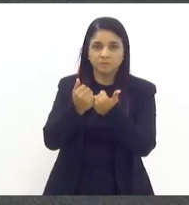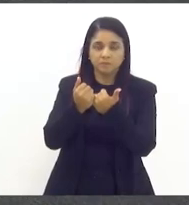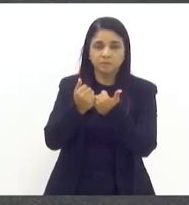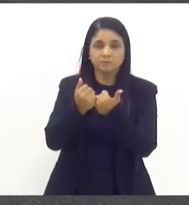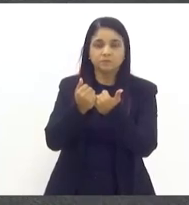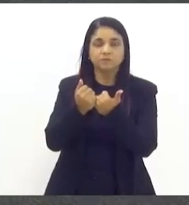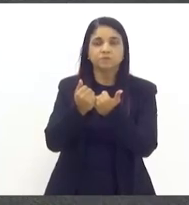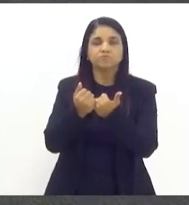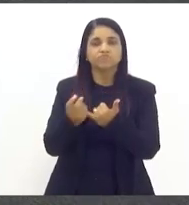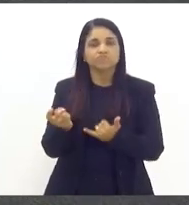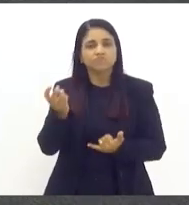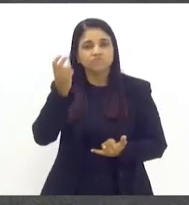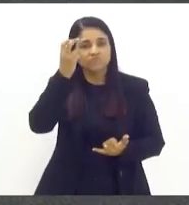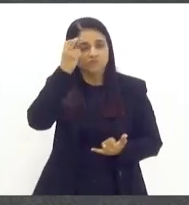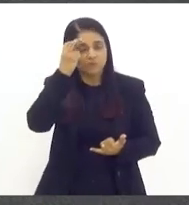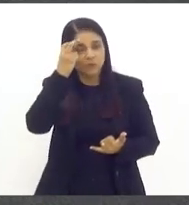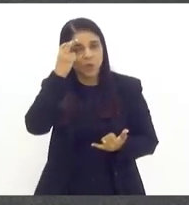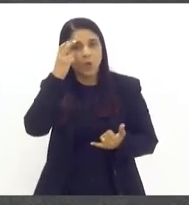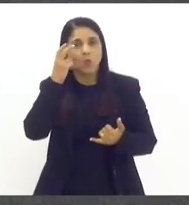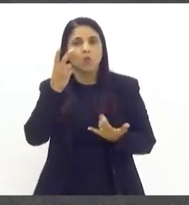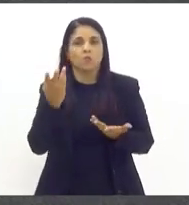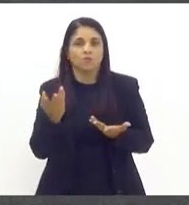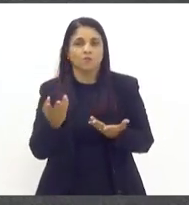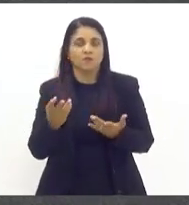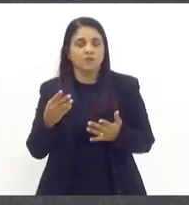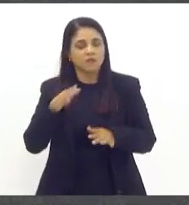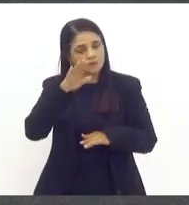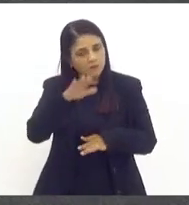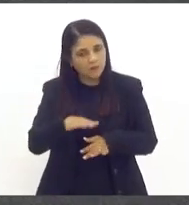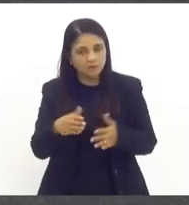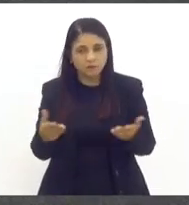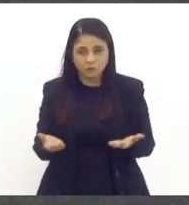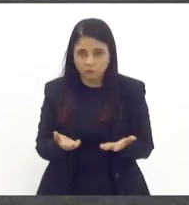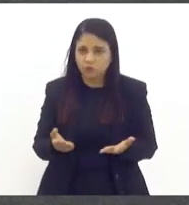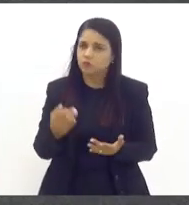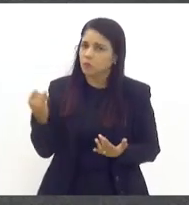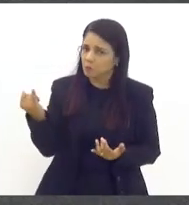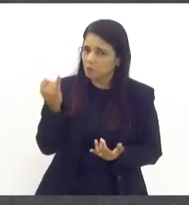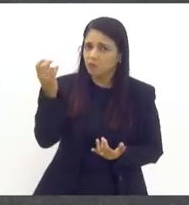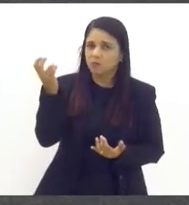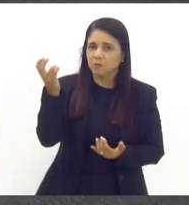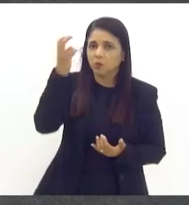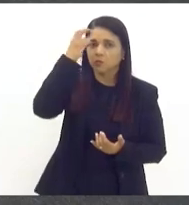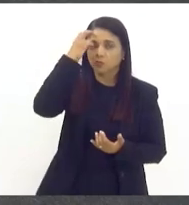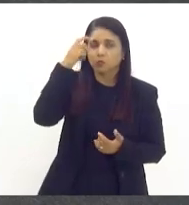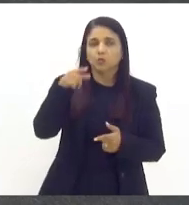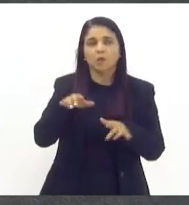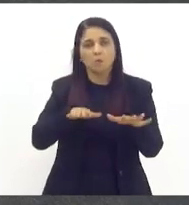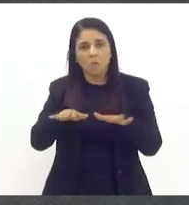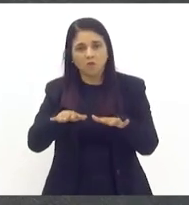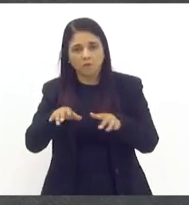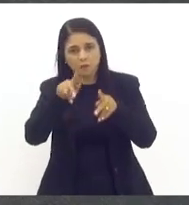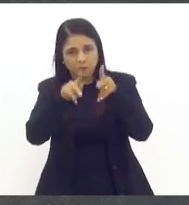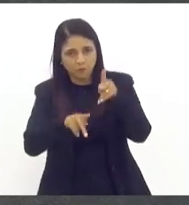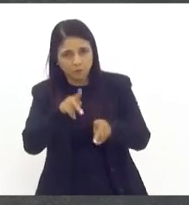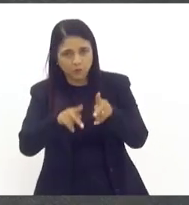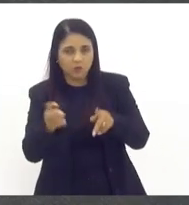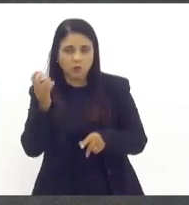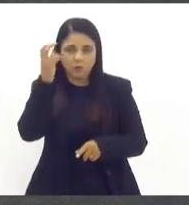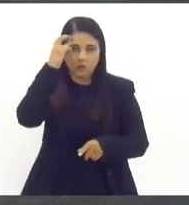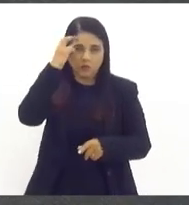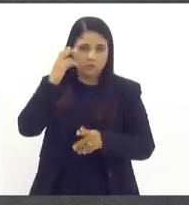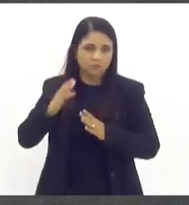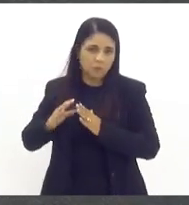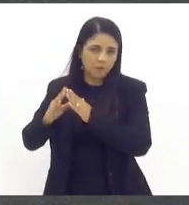é na tarde de hoje algo muito importante para cultura e para o movimento popular e cultural e